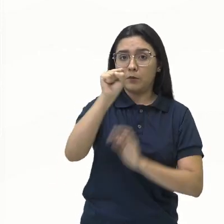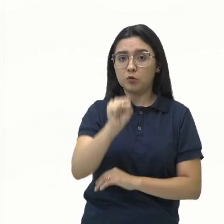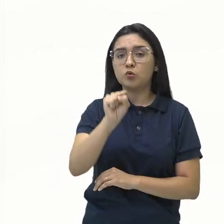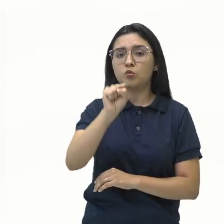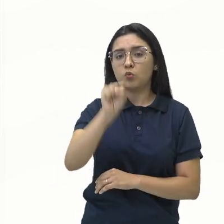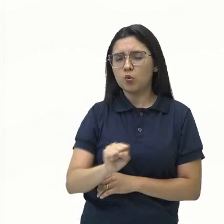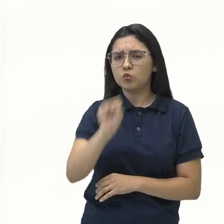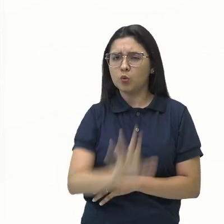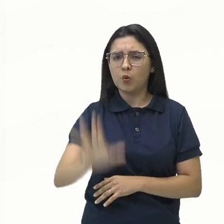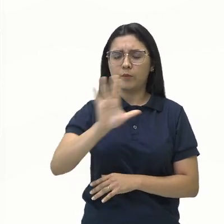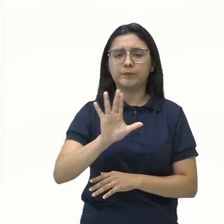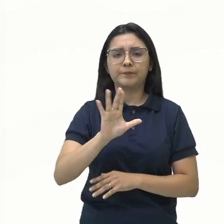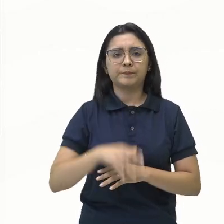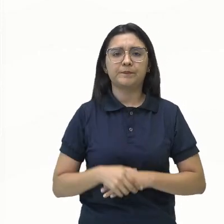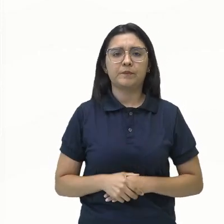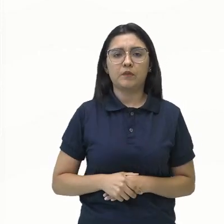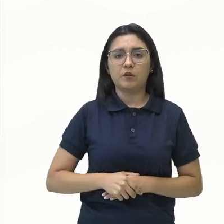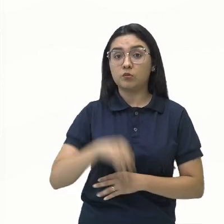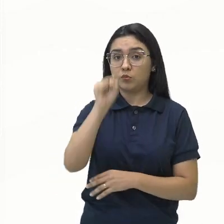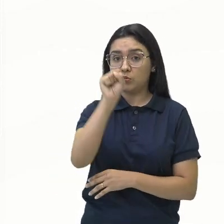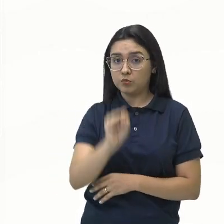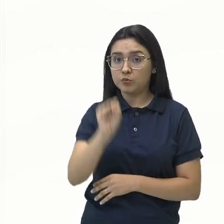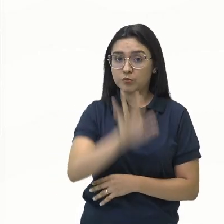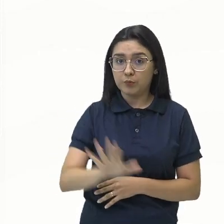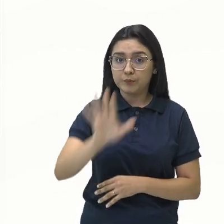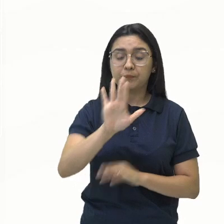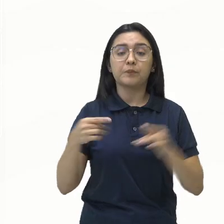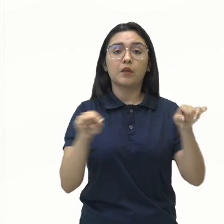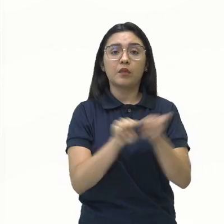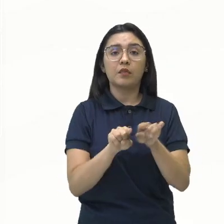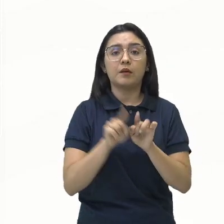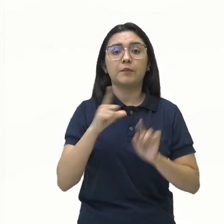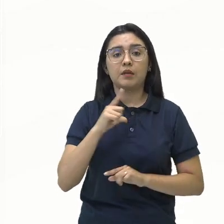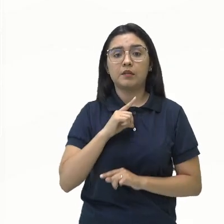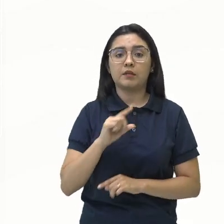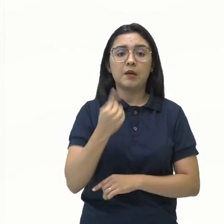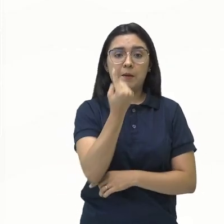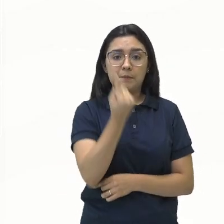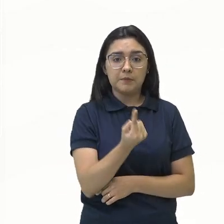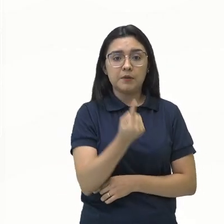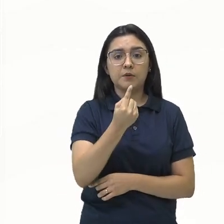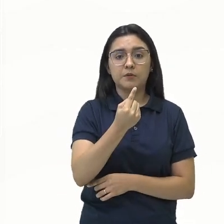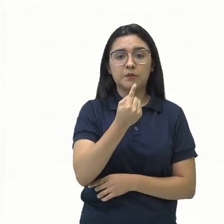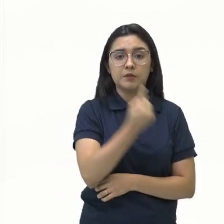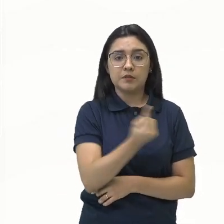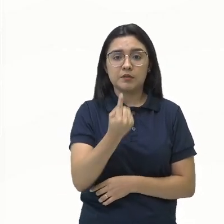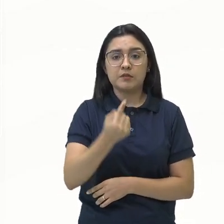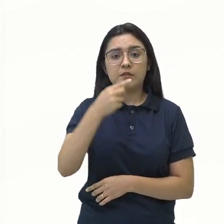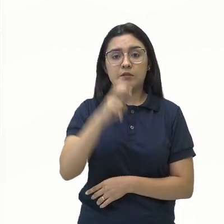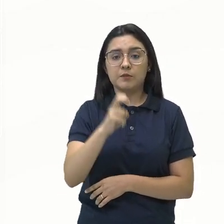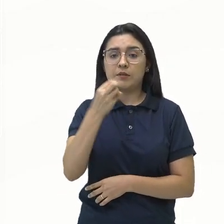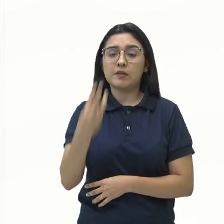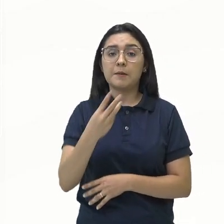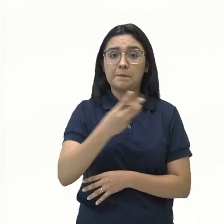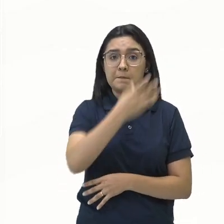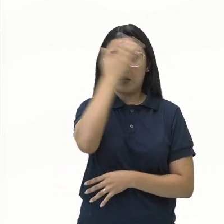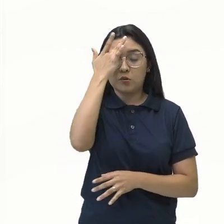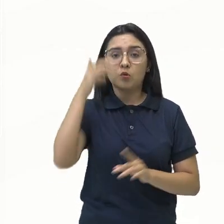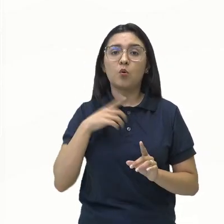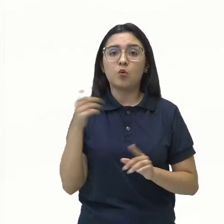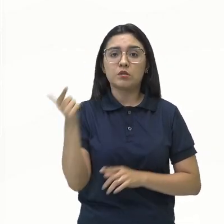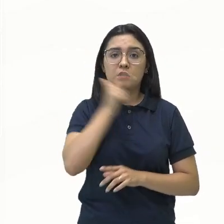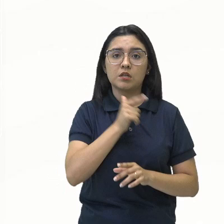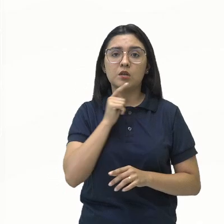Sudeste, tá? Só para reforçar, na região Sudeste. E nós tivemos 1.153 pessoas resgatadas